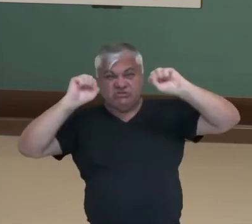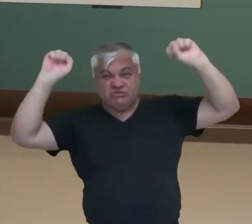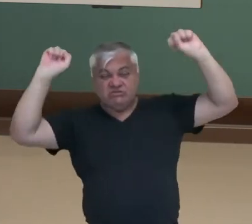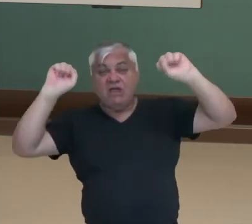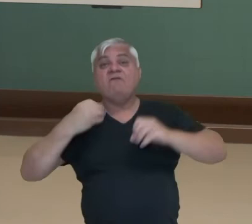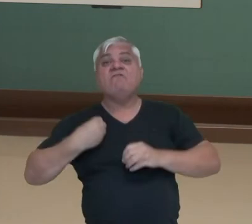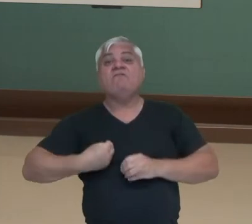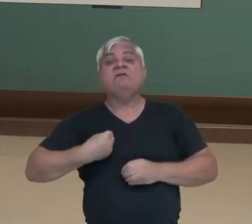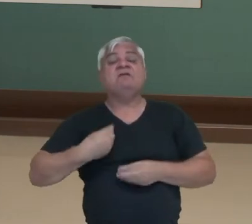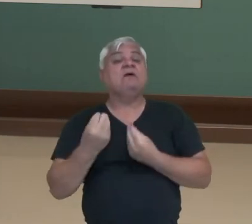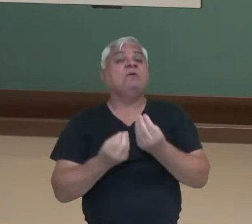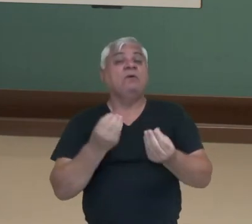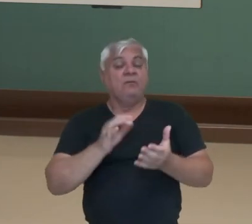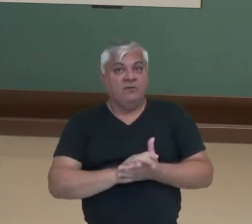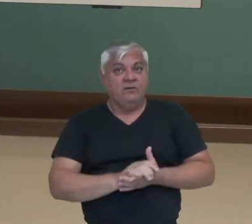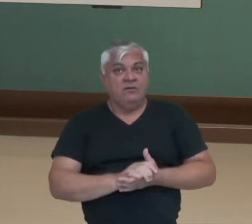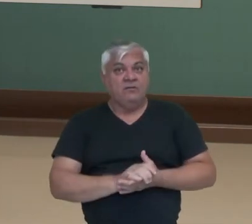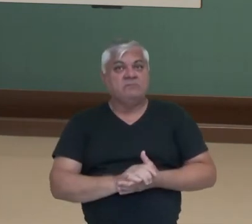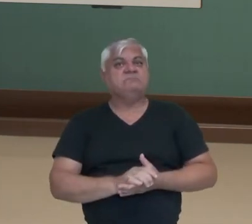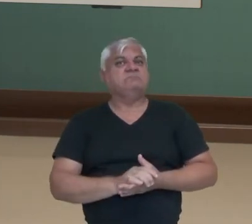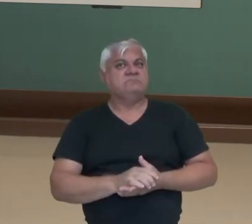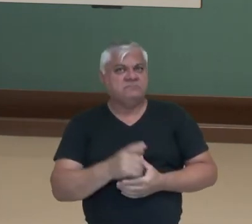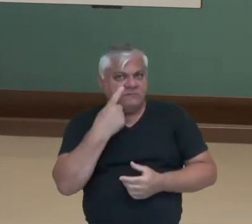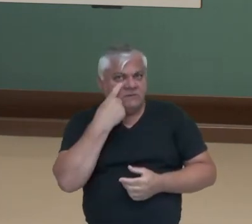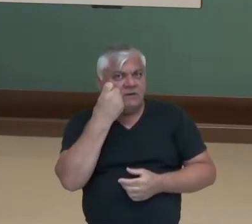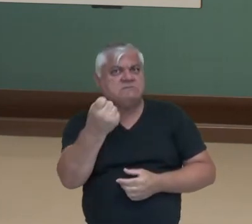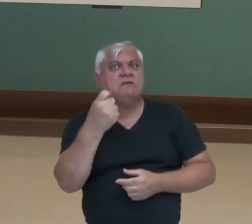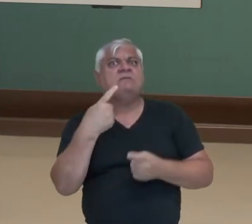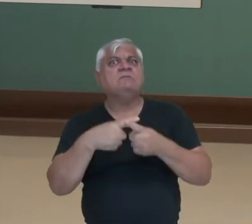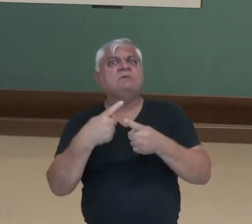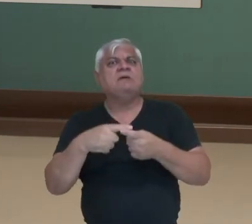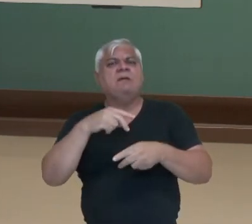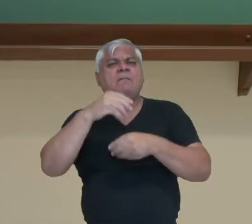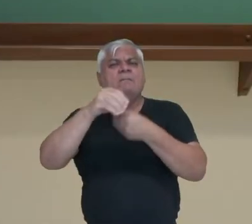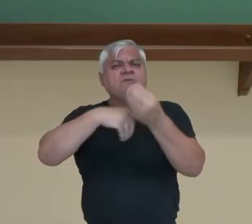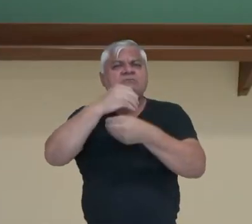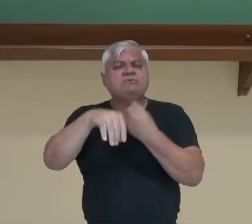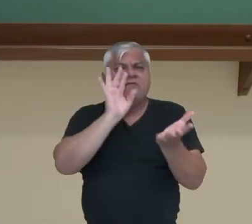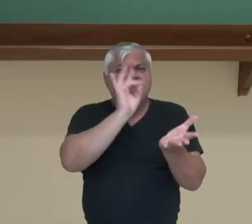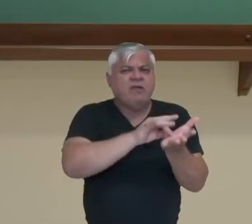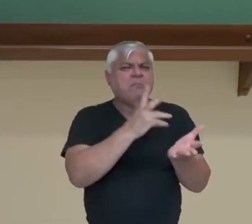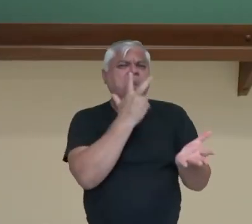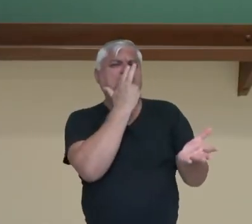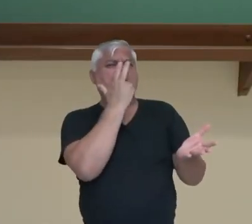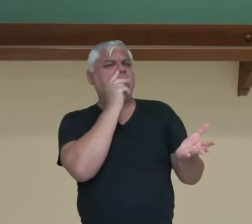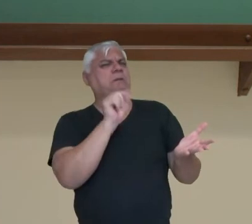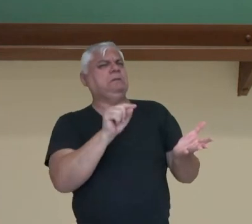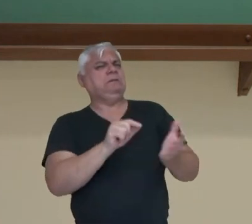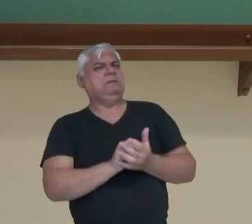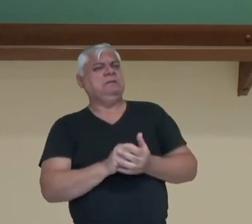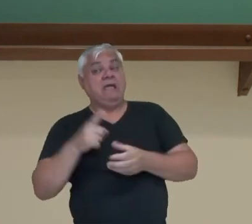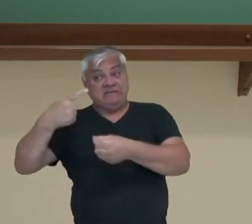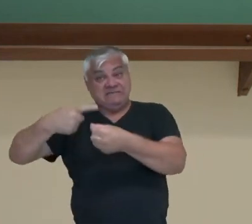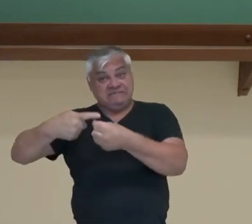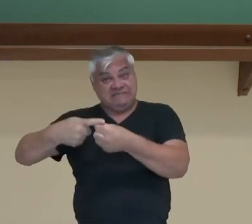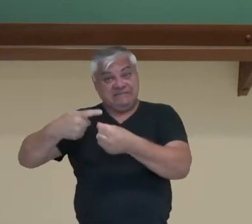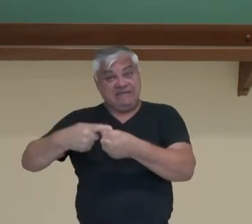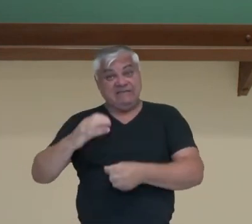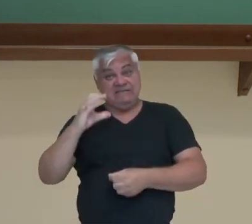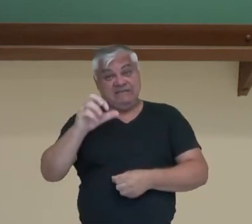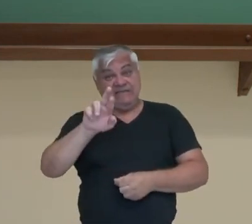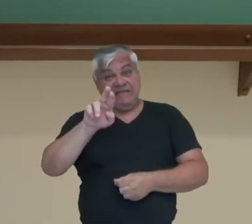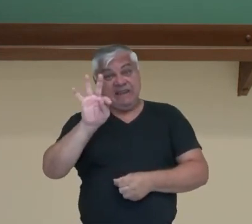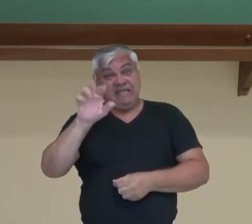do labirinto. E é interessante essas lendas, porque elas sempre misturam-se com verdades, né? Realmente a cidade de Creta tinha palácios lindos na cidade de